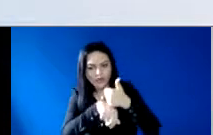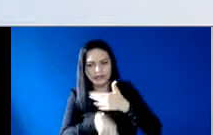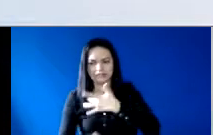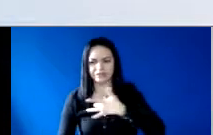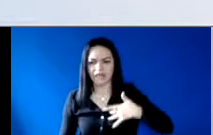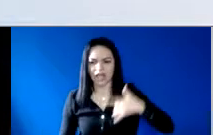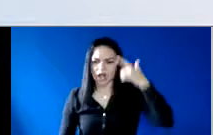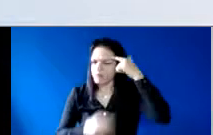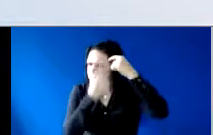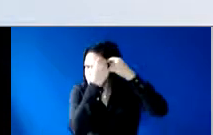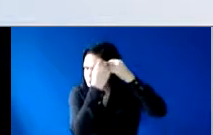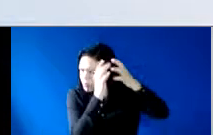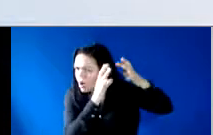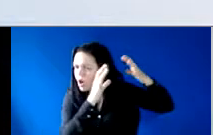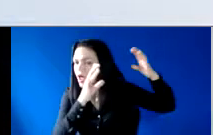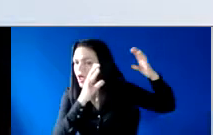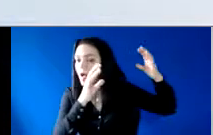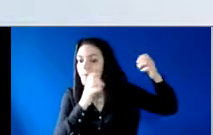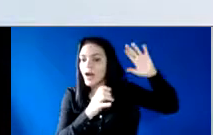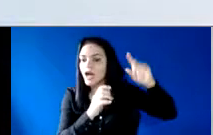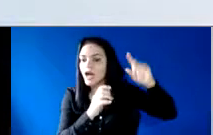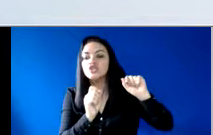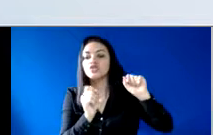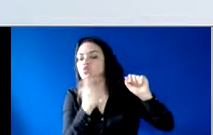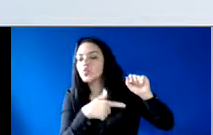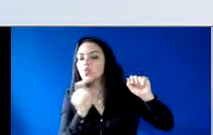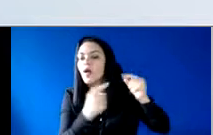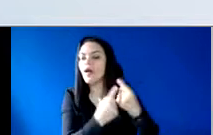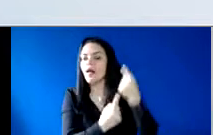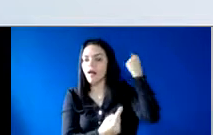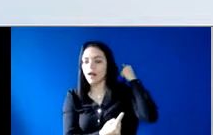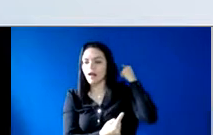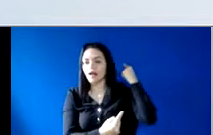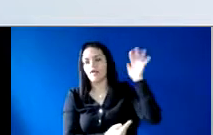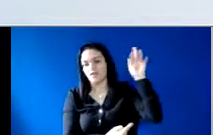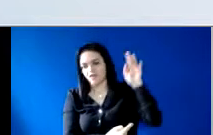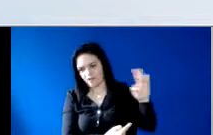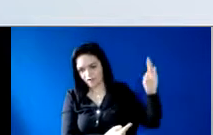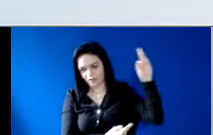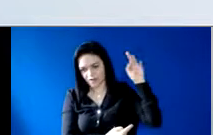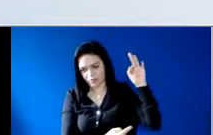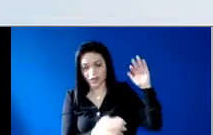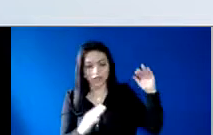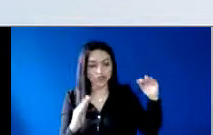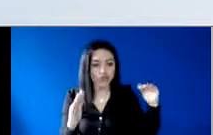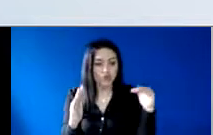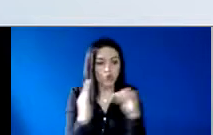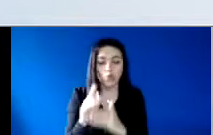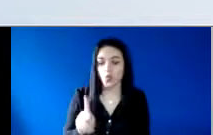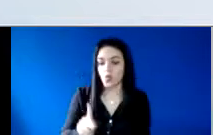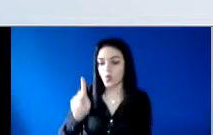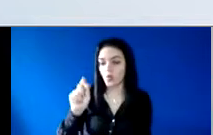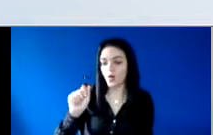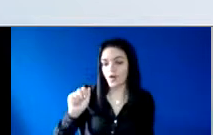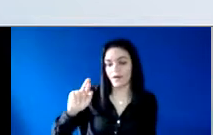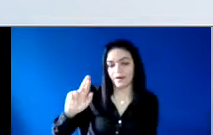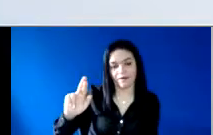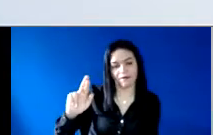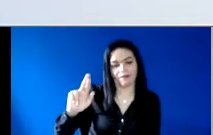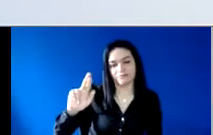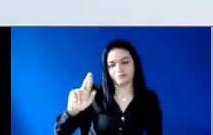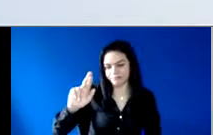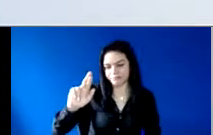mais ampla do que aquela que ele teve na sua faculdade. E o último é o Karl Marx, né? Conhecidíssimo